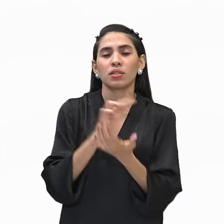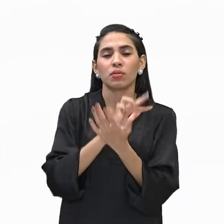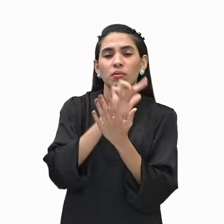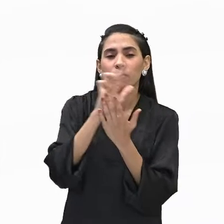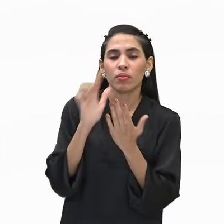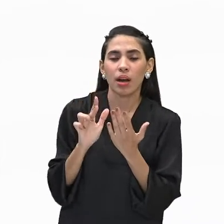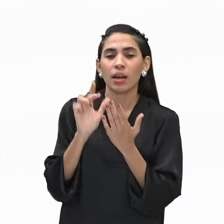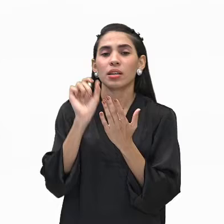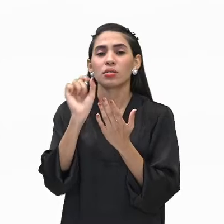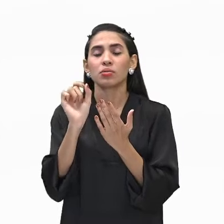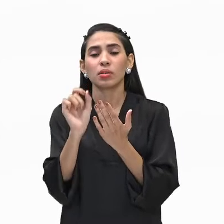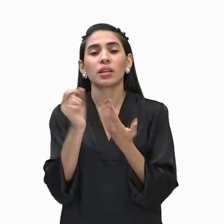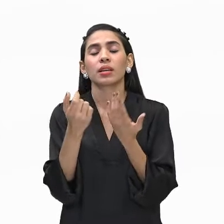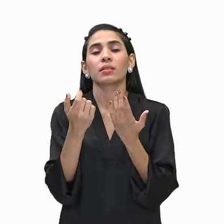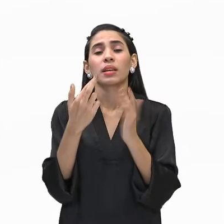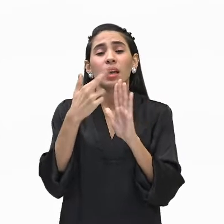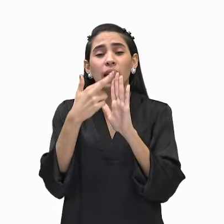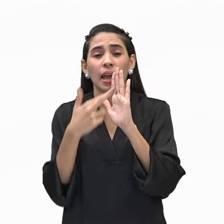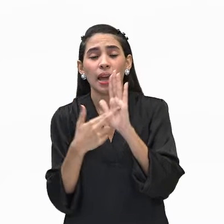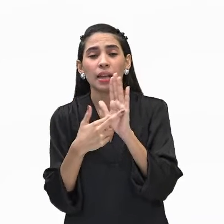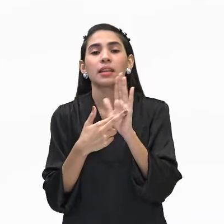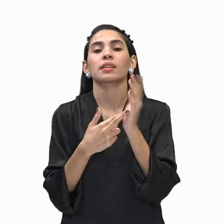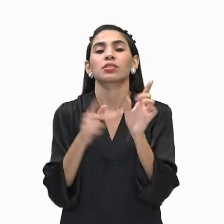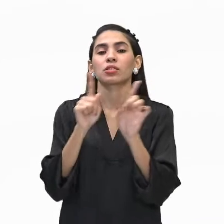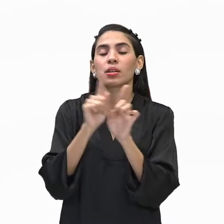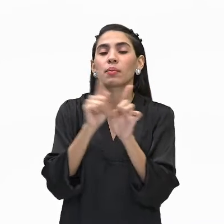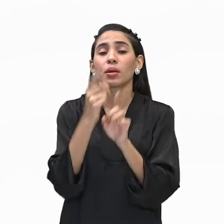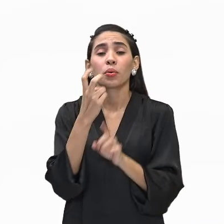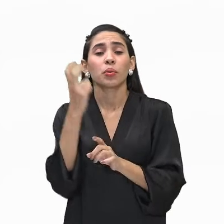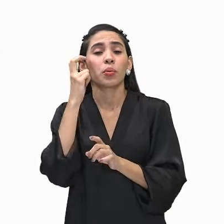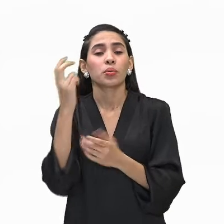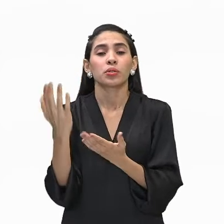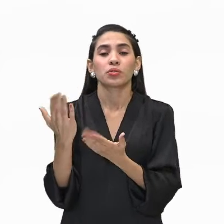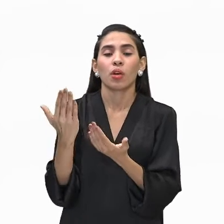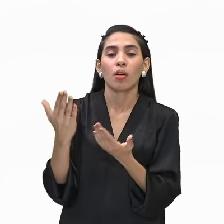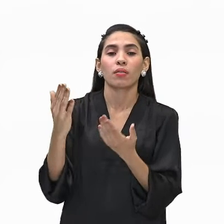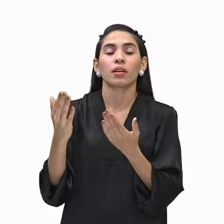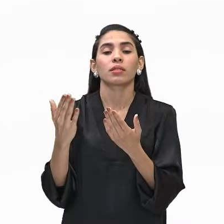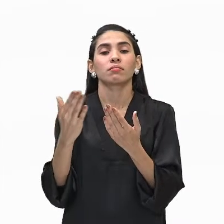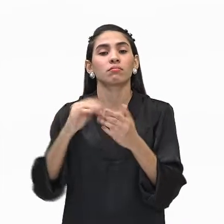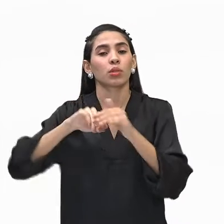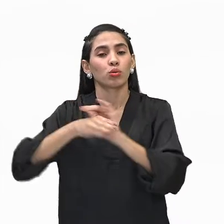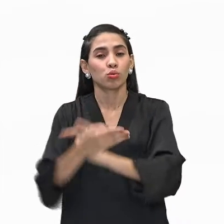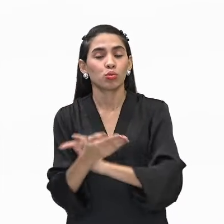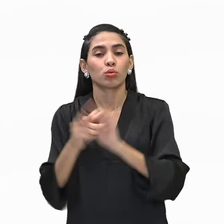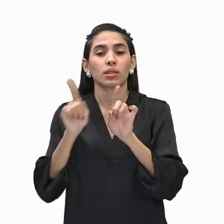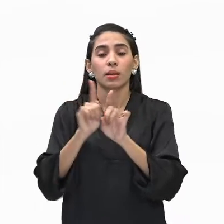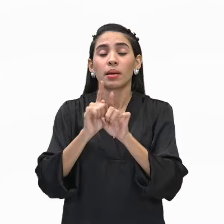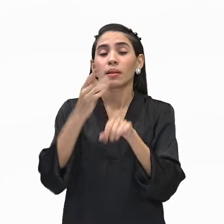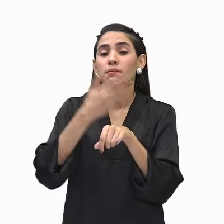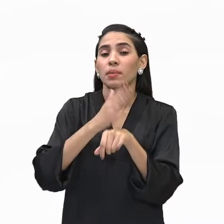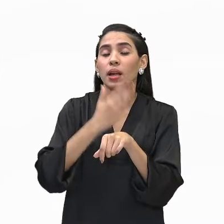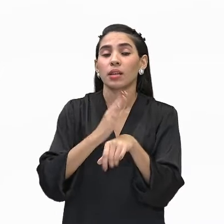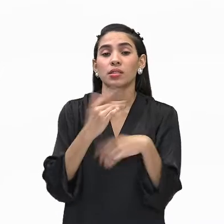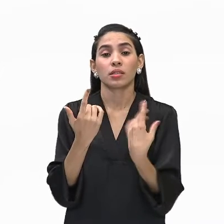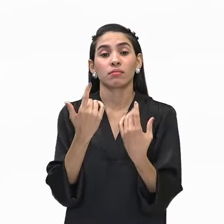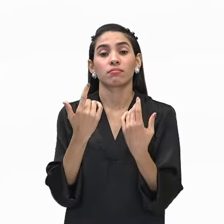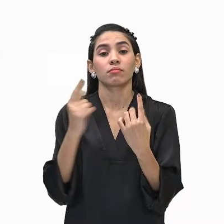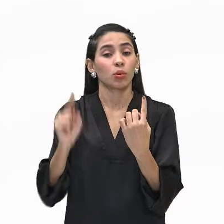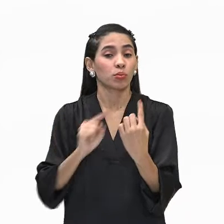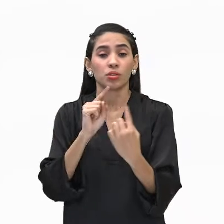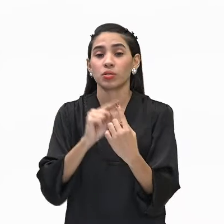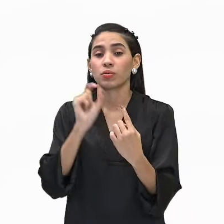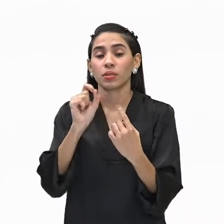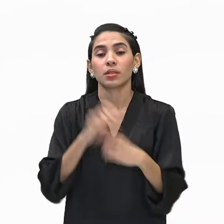das diversas culturas juvenis, seus hábitos, práticas e costumes. Ou seja, o objetivo é